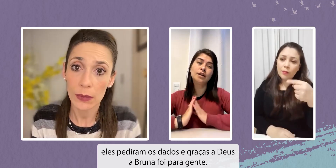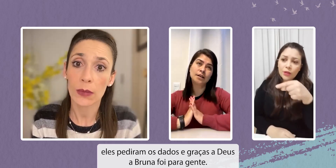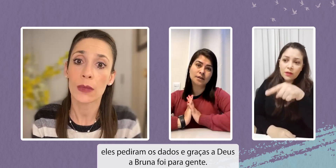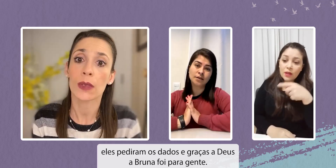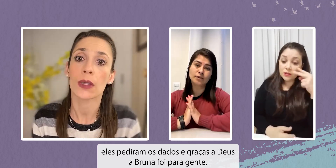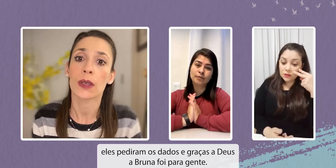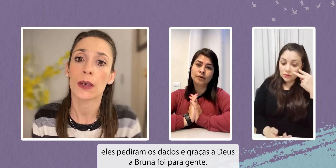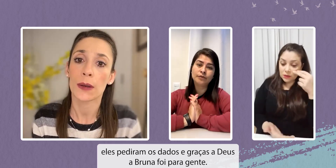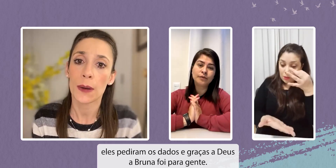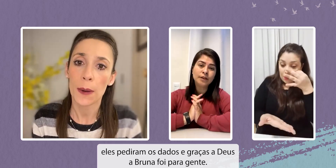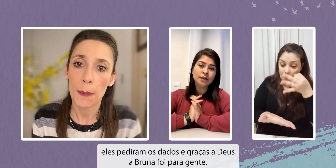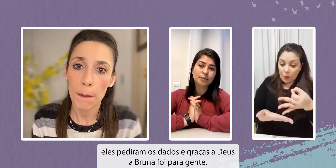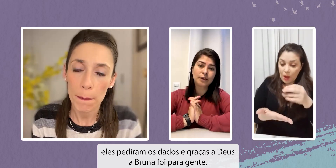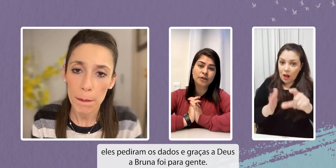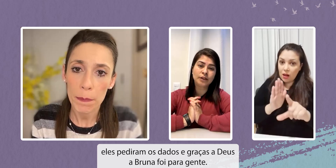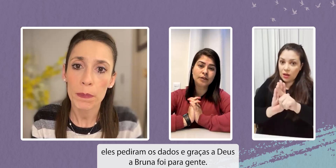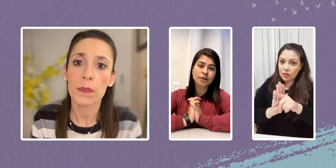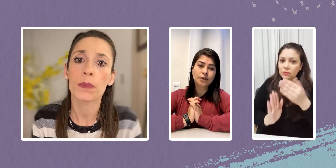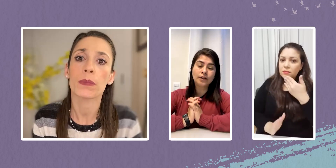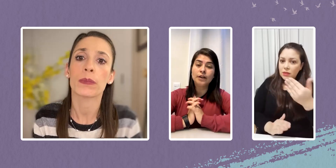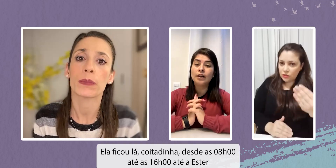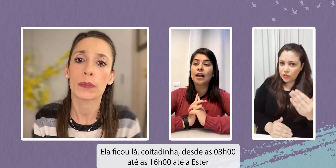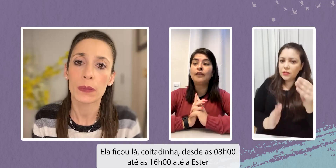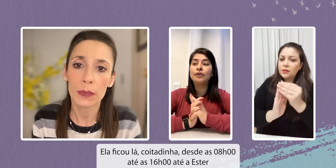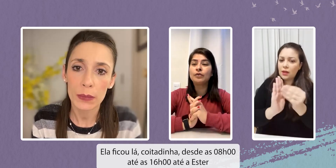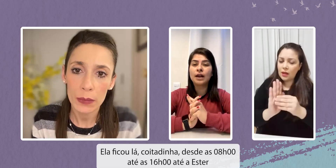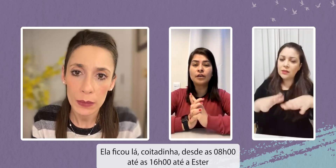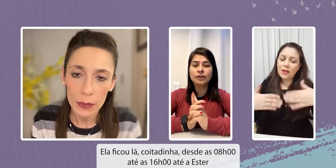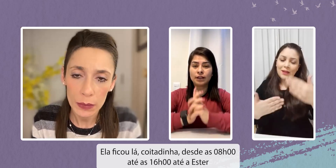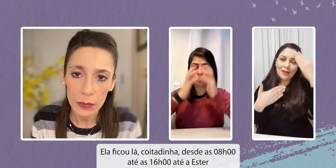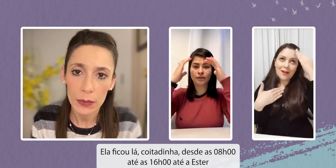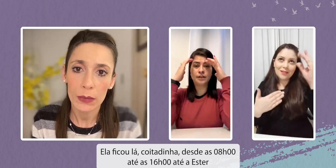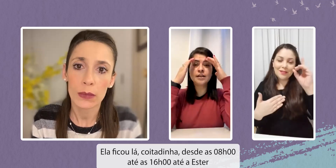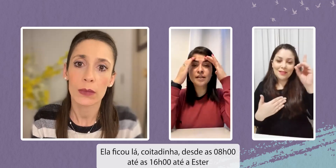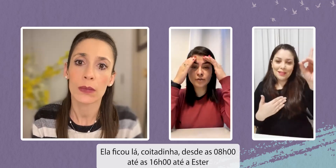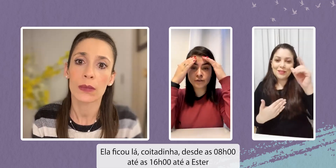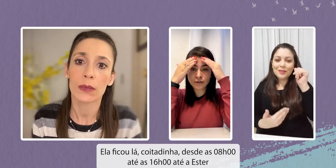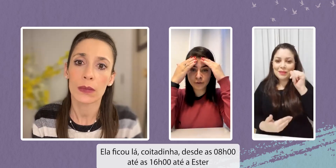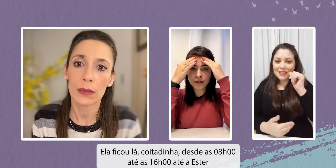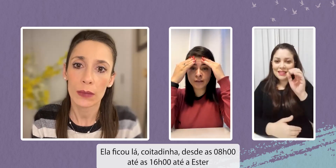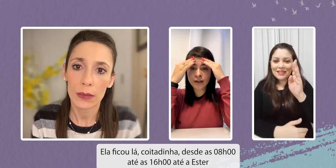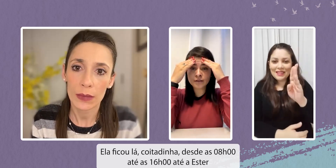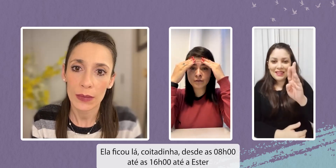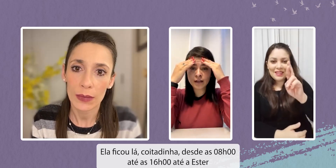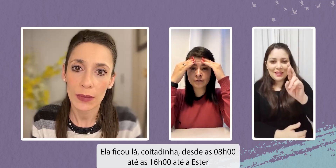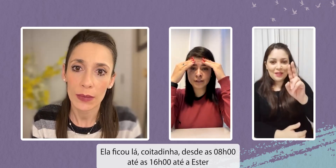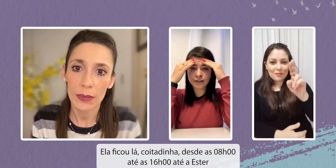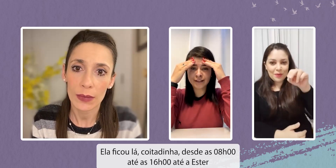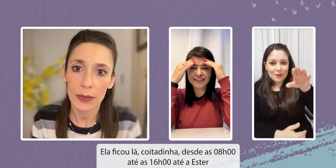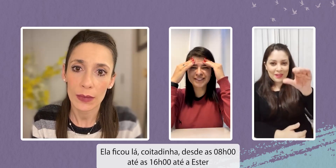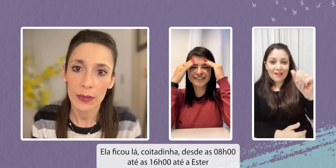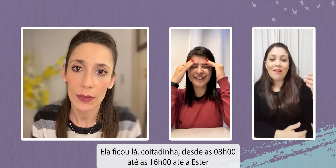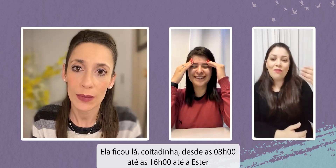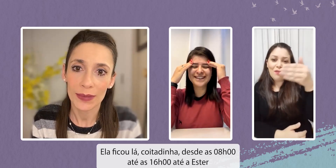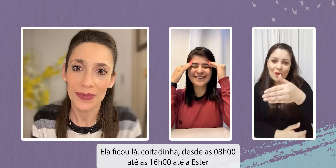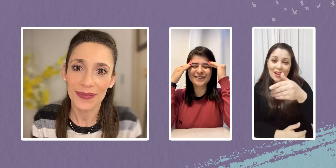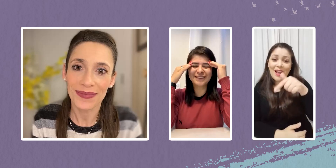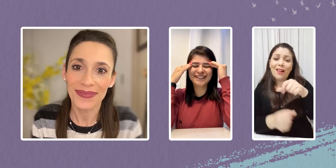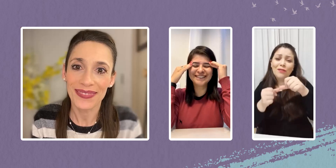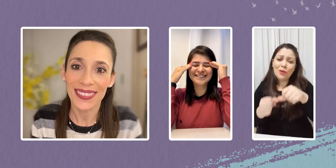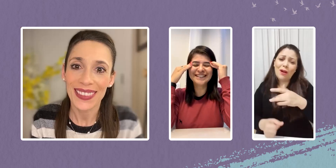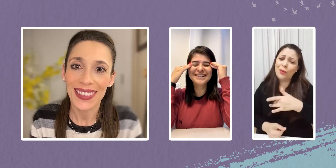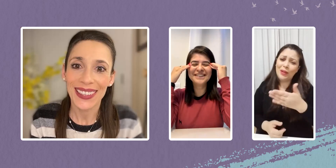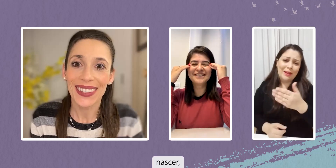e graças a Deus a Bruna foi pra gente. Ela ficou lá, coitadinha, desde as 8 da manhã até as 4 da tarde, até a